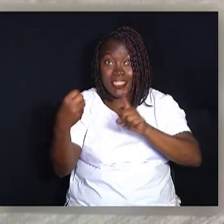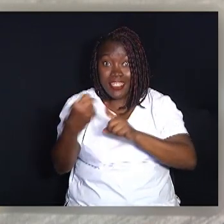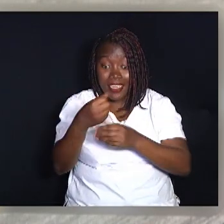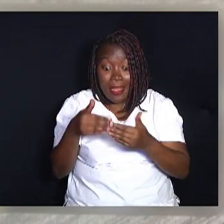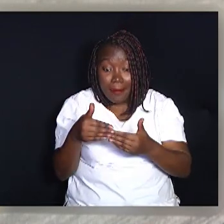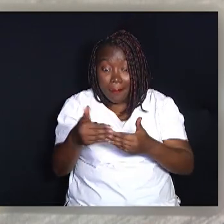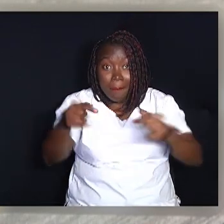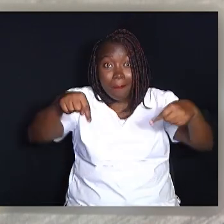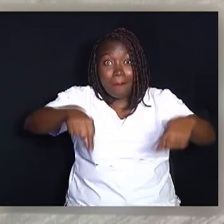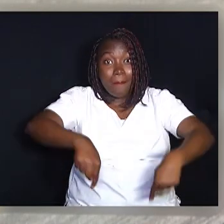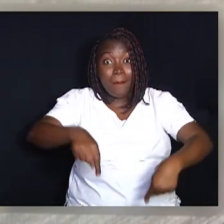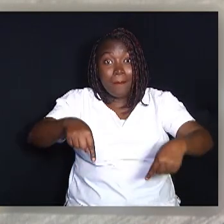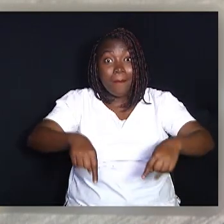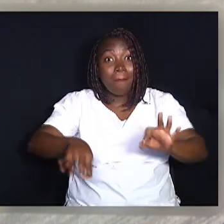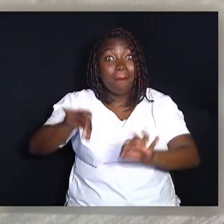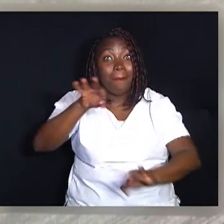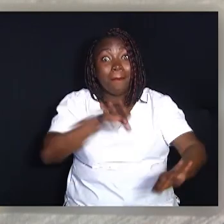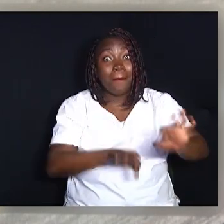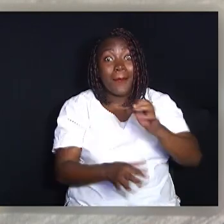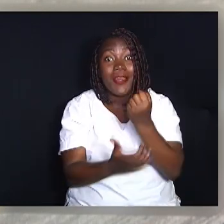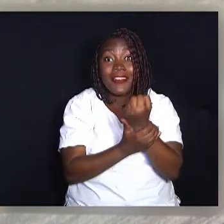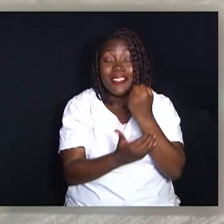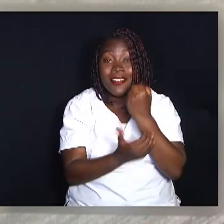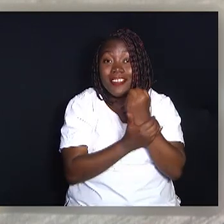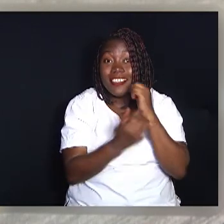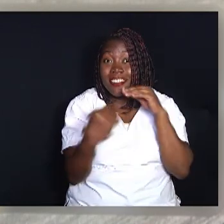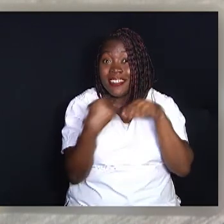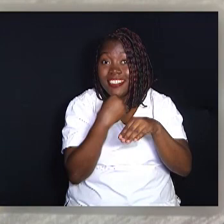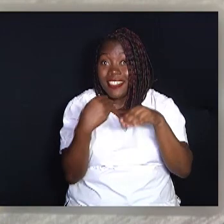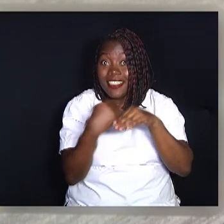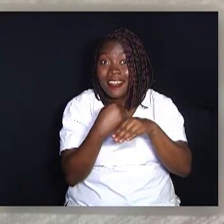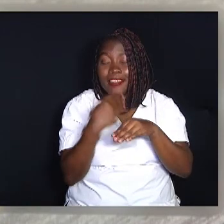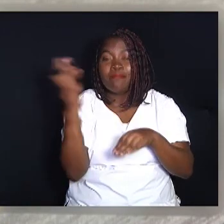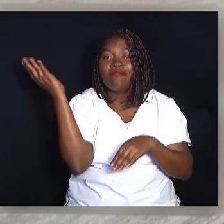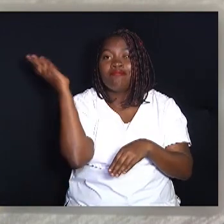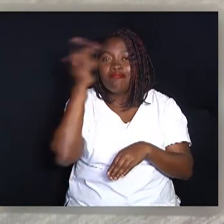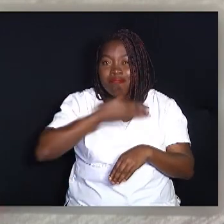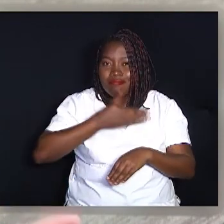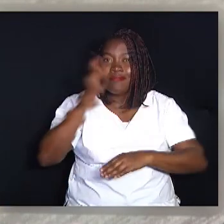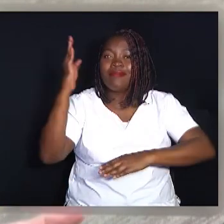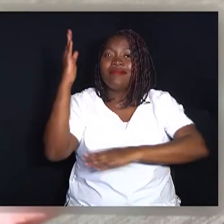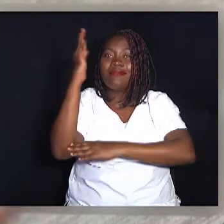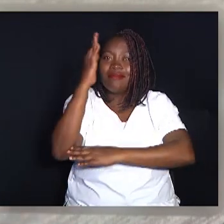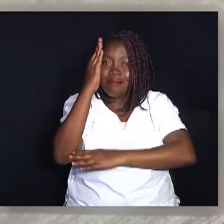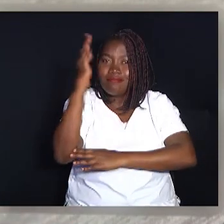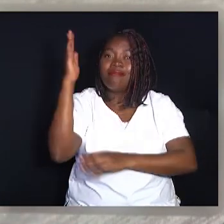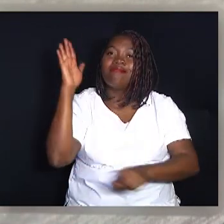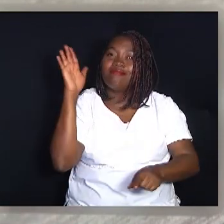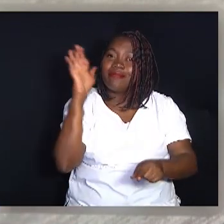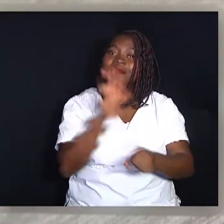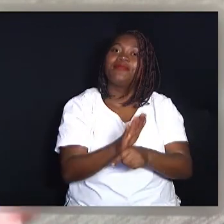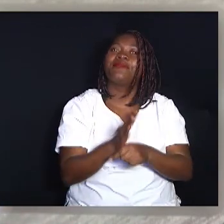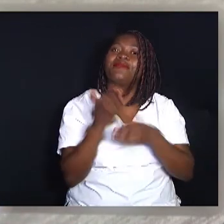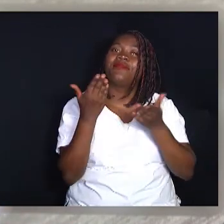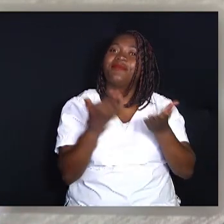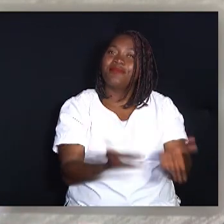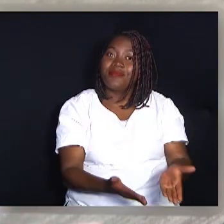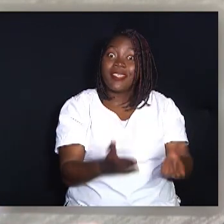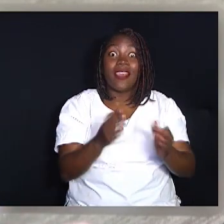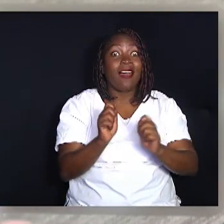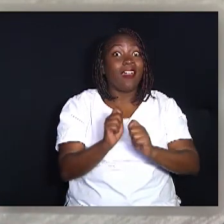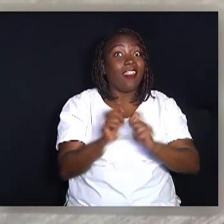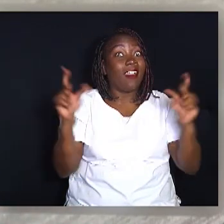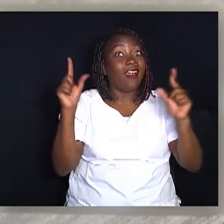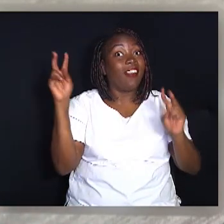de segurança viária, é uma sinalização de que a Câmara contribui com isso, está antenada a